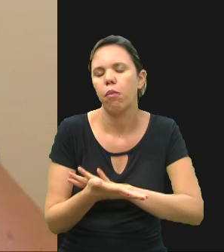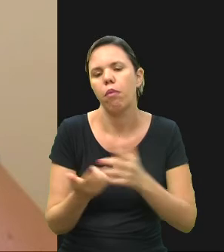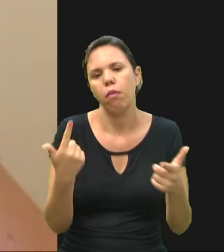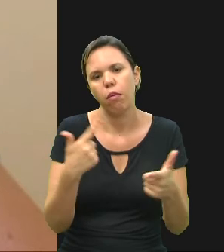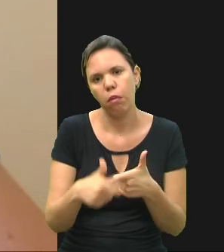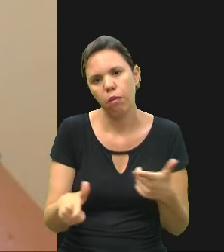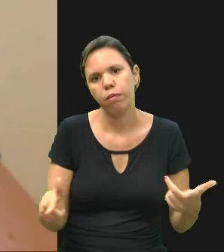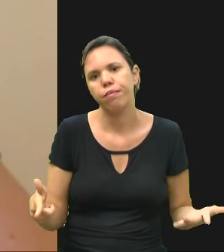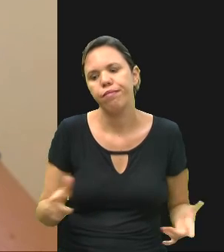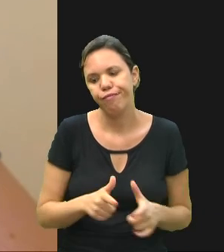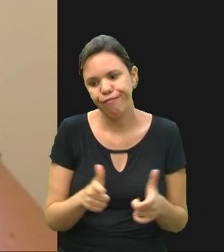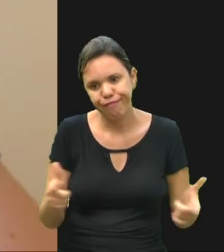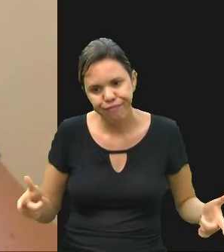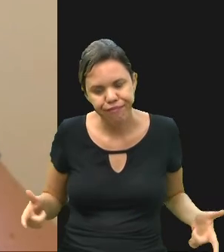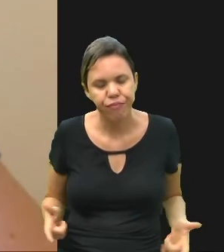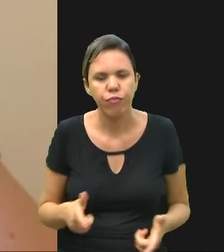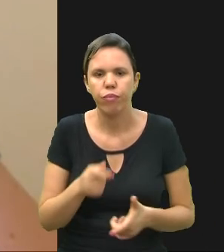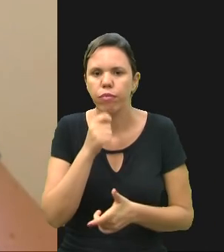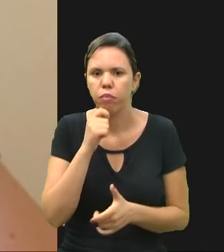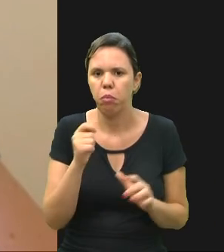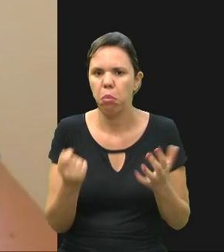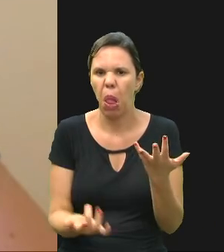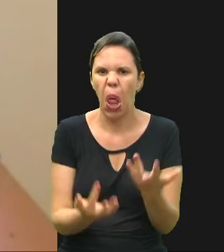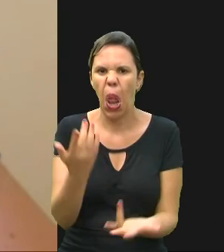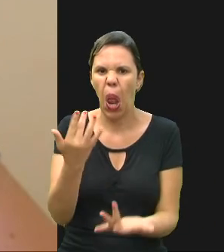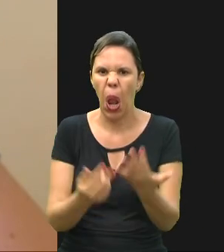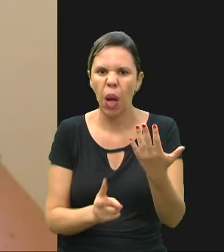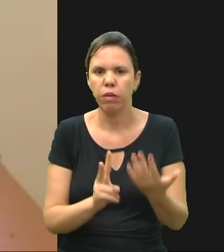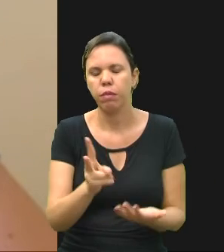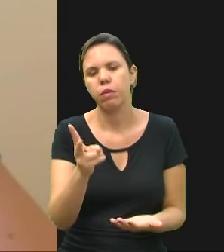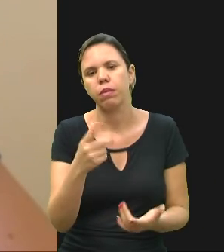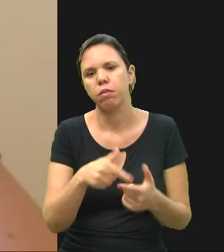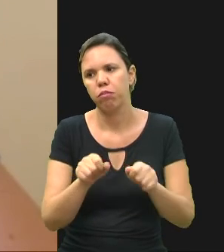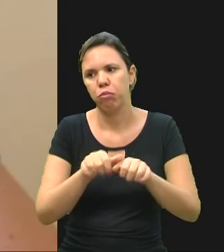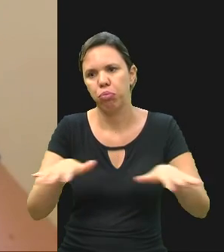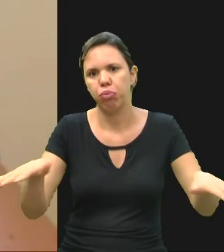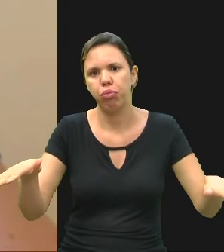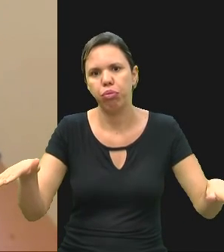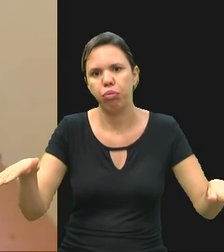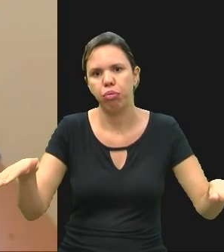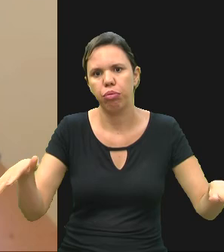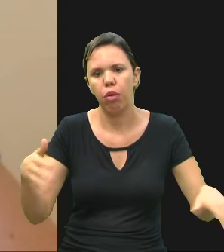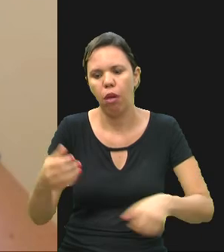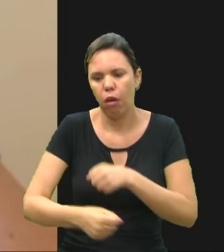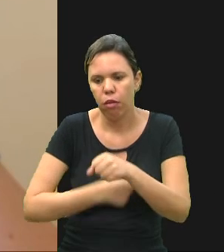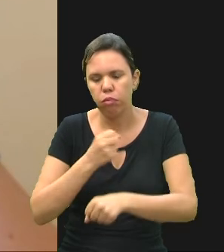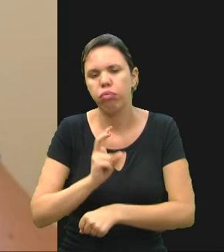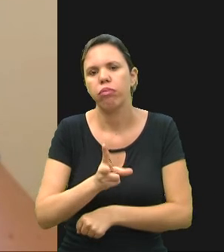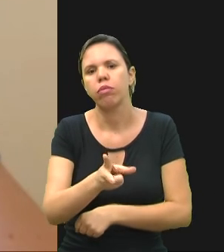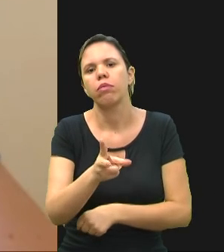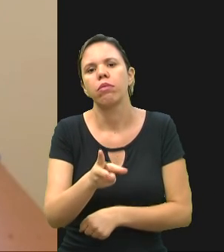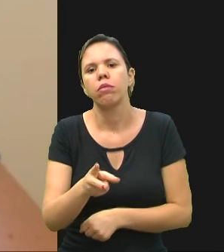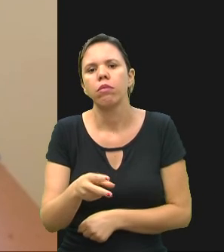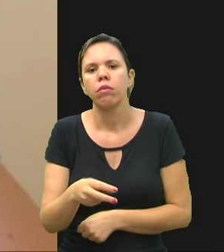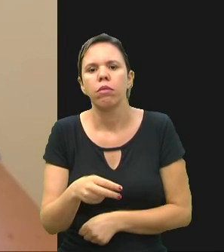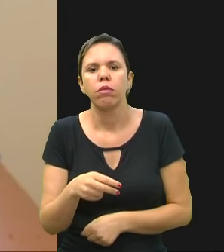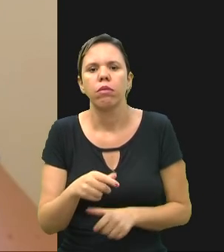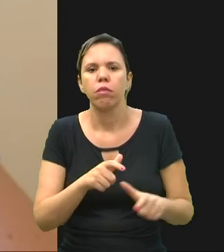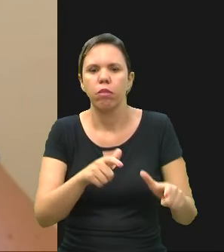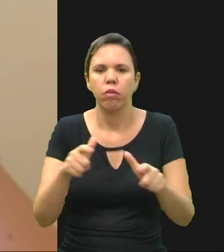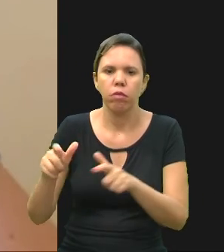nesses níveis, enquanto as queimadas elas continuam se espalhando, né, ano após ano nos